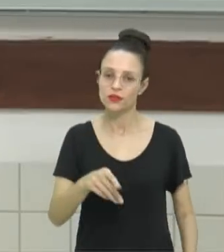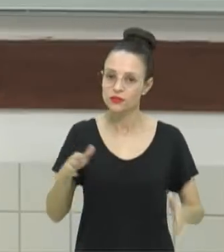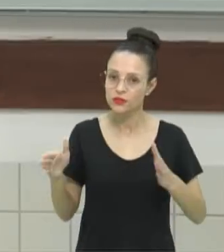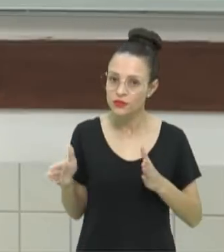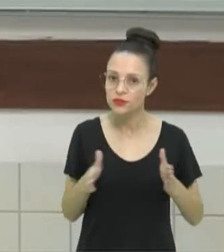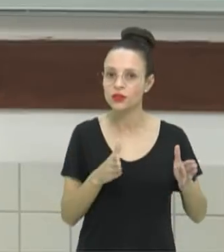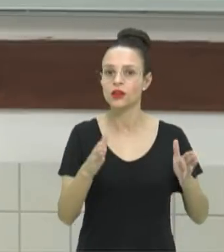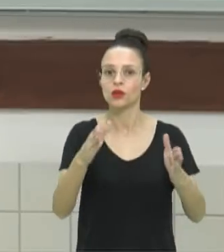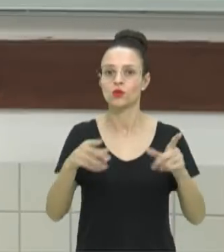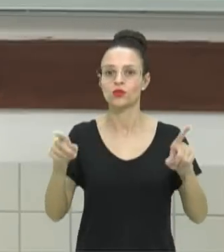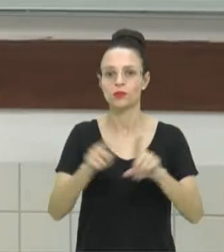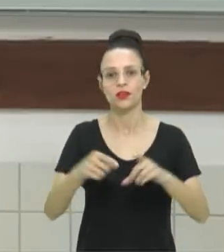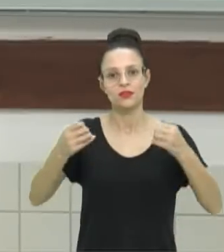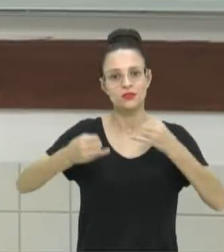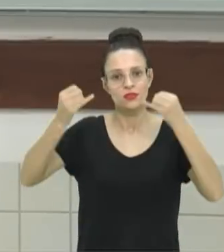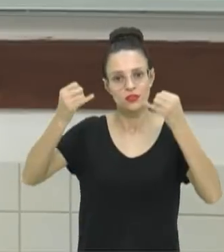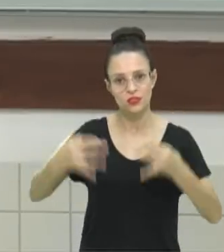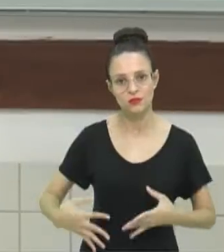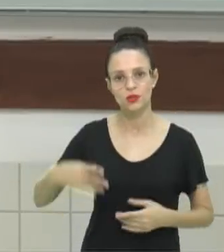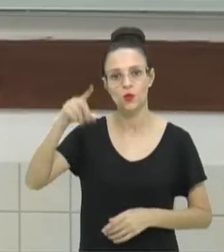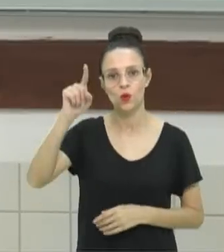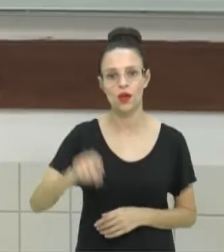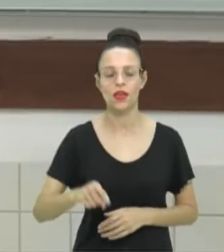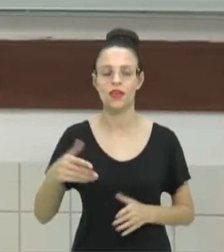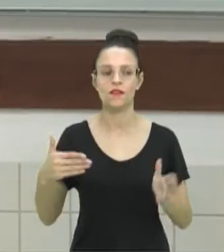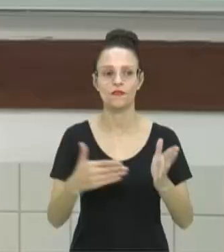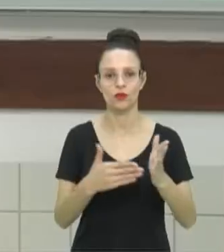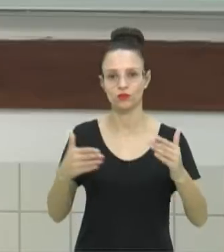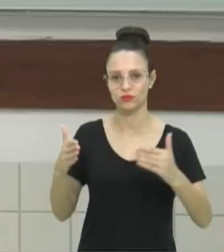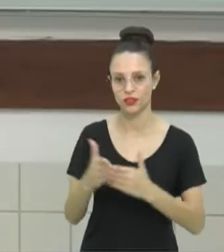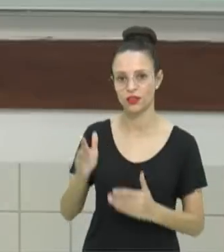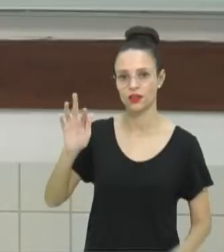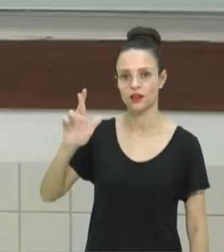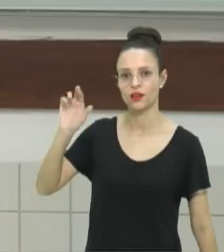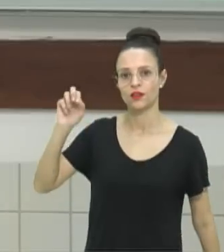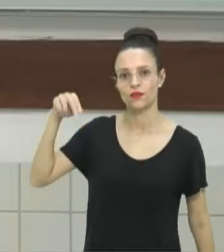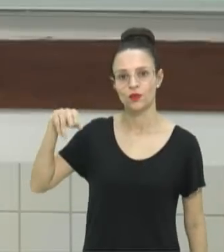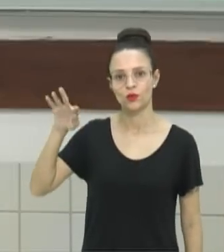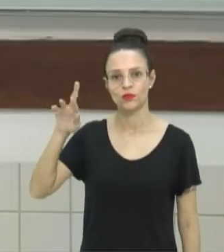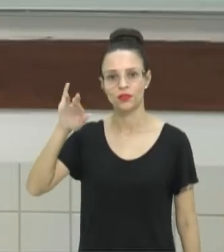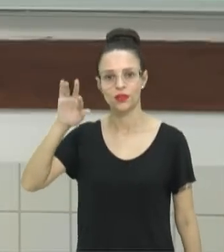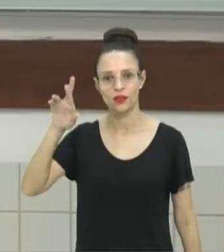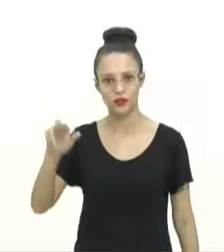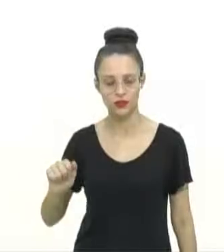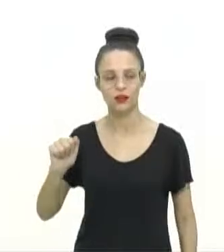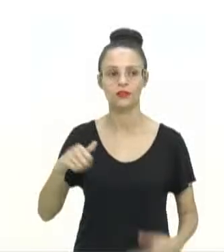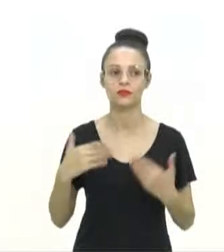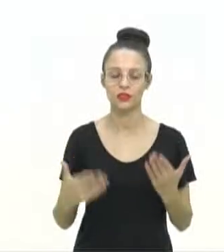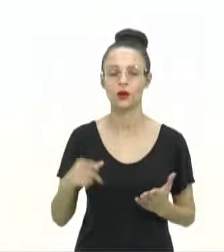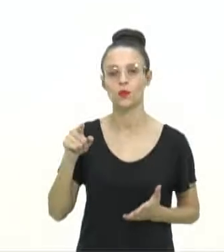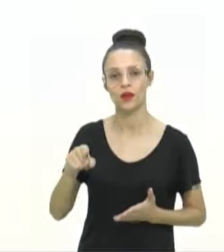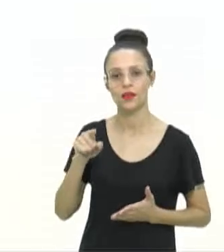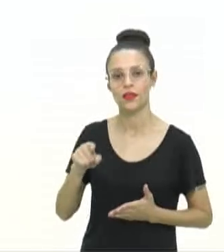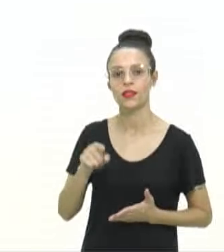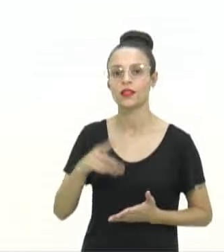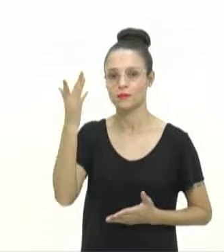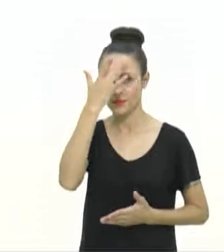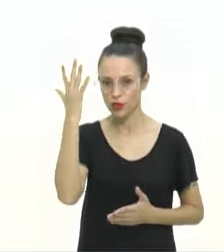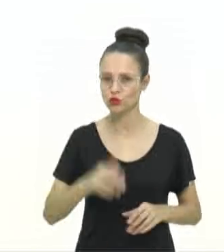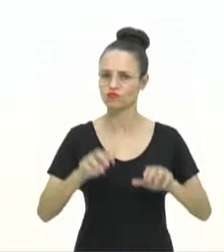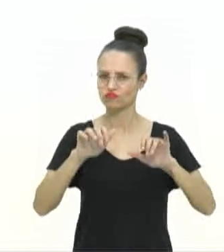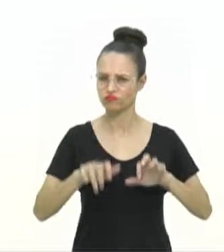rio, e aí fez uma explicação que é fronteira, ok? Nesse caso, o produtor do texto